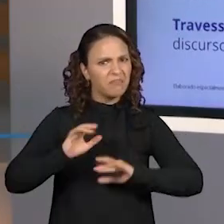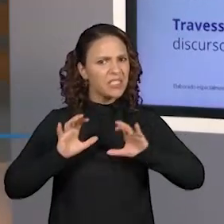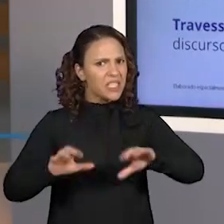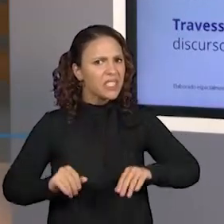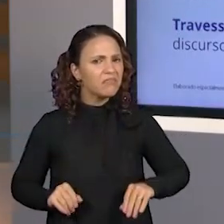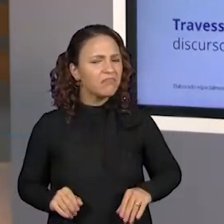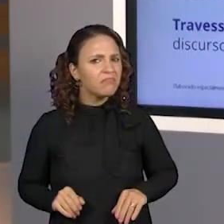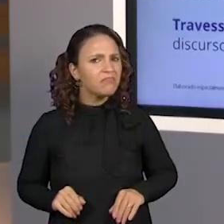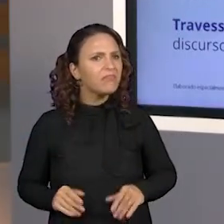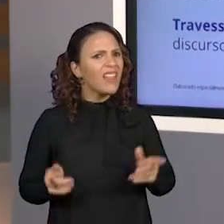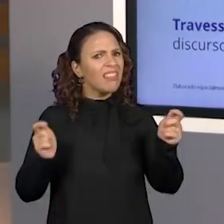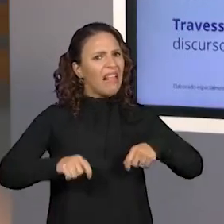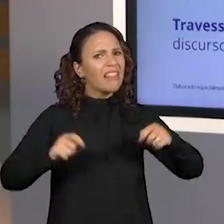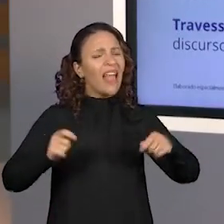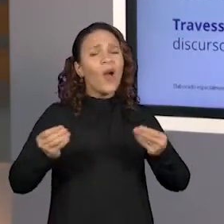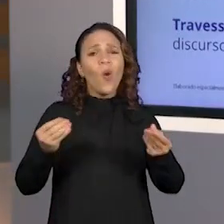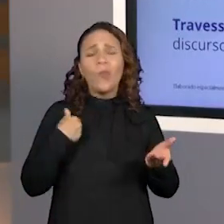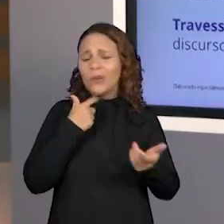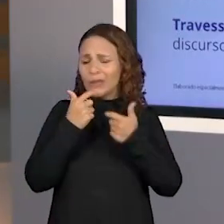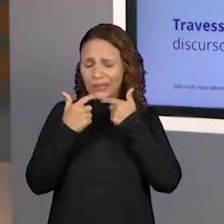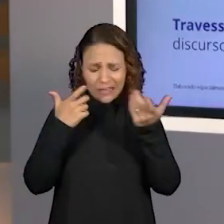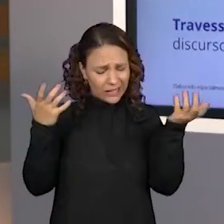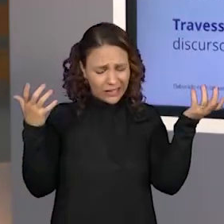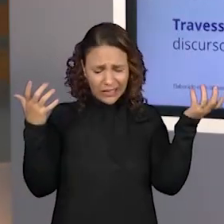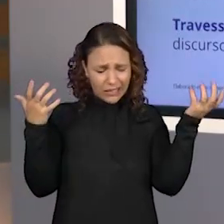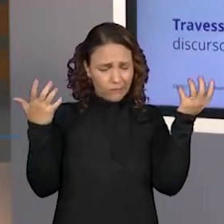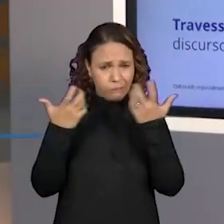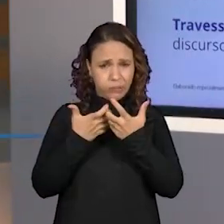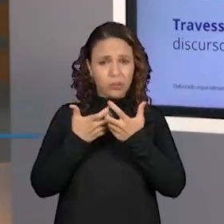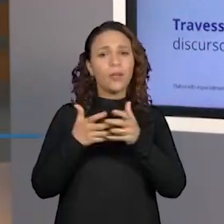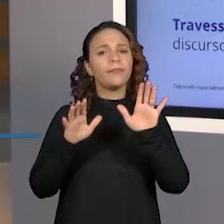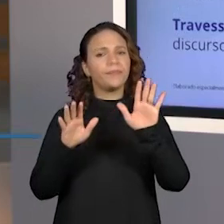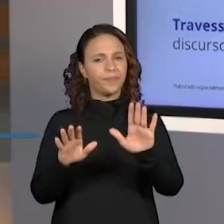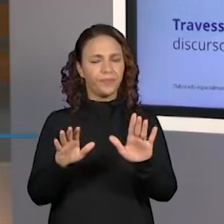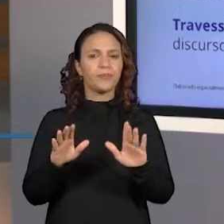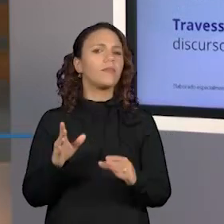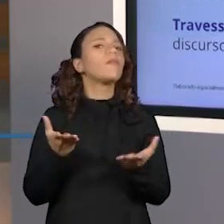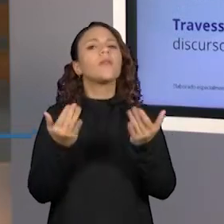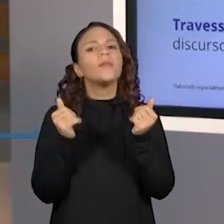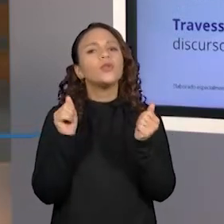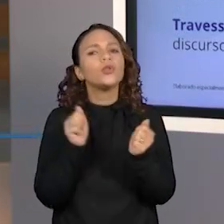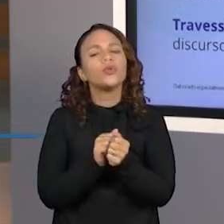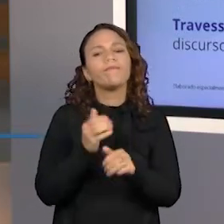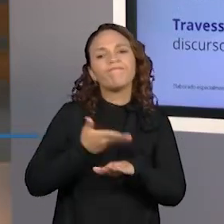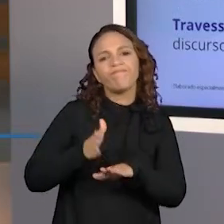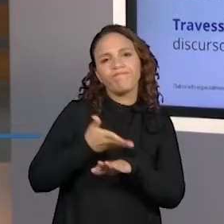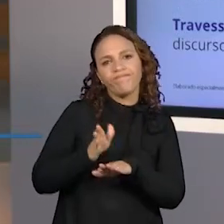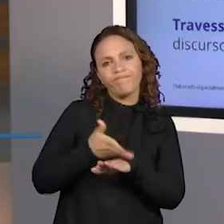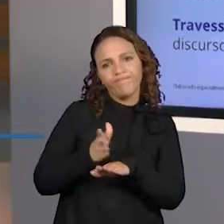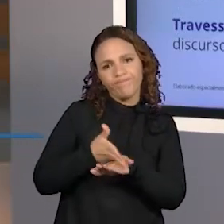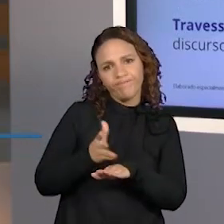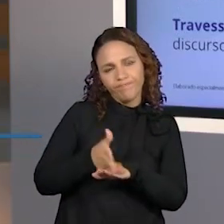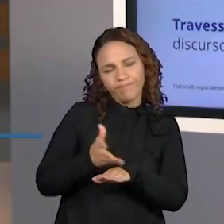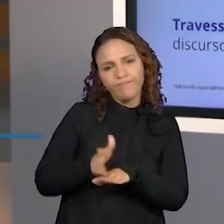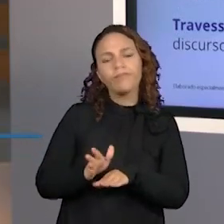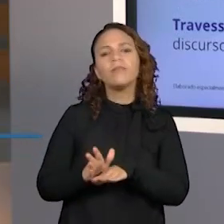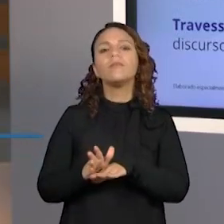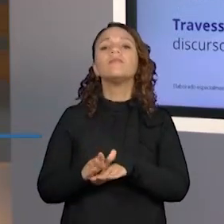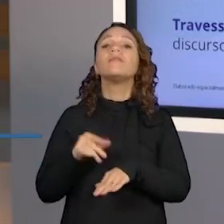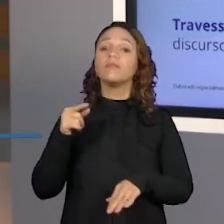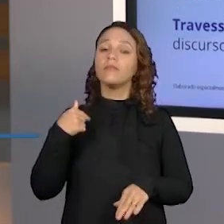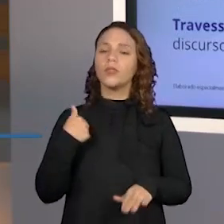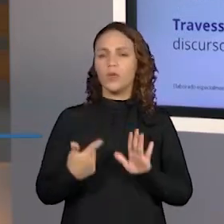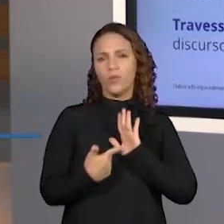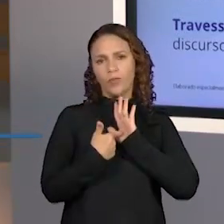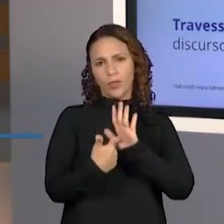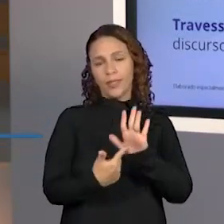fácil? Então, vamos fazer o seguinte, vamos fazer um exercício. Então, eu e você vamos refletir a partir de um exercício que o professor trouxe